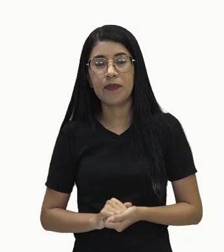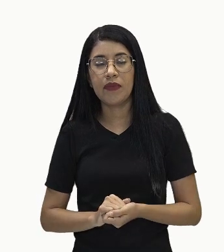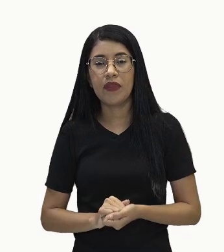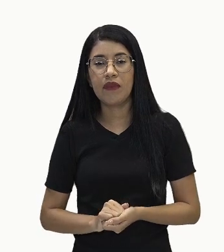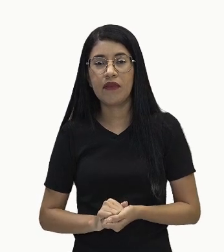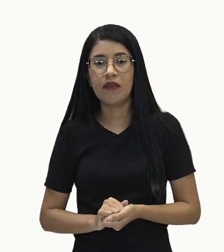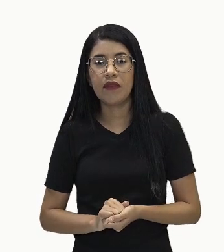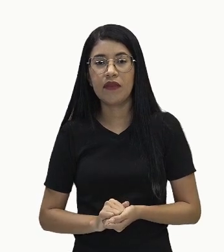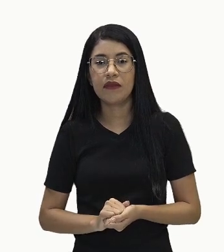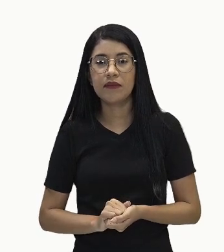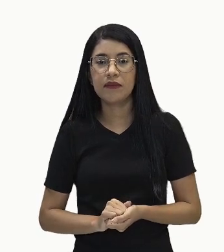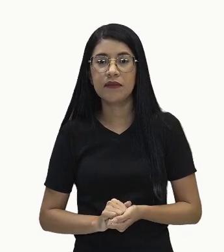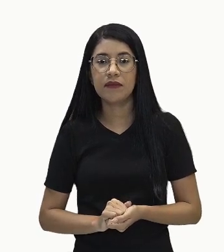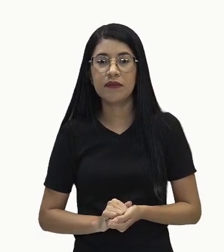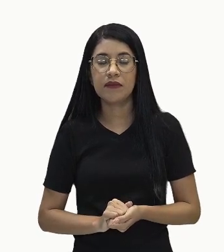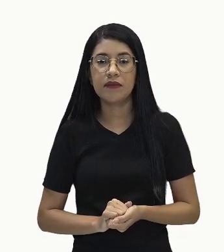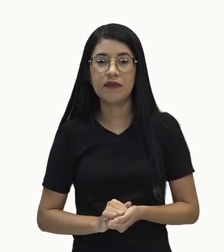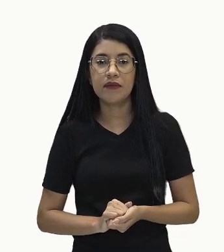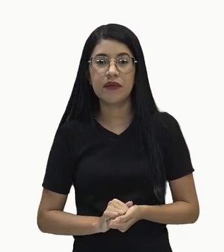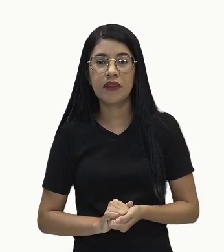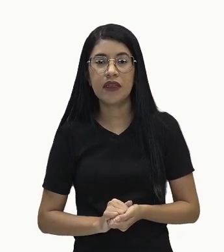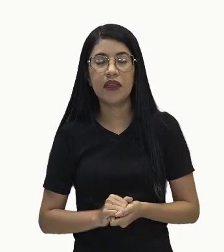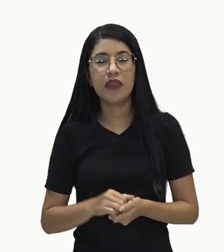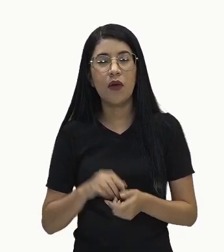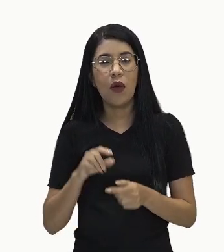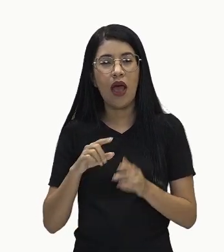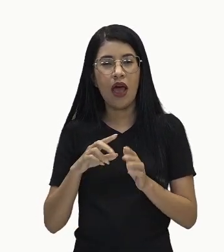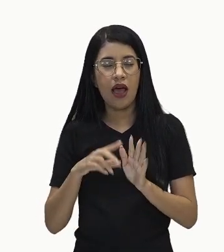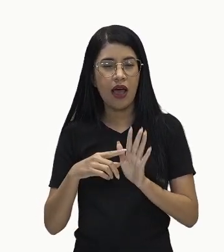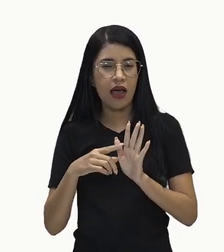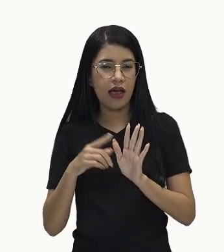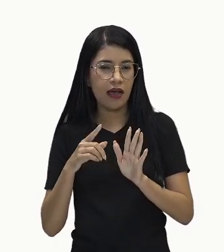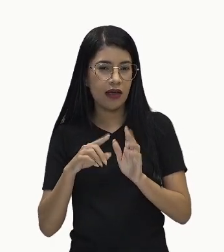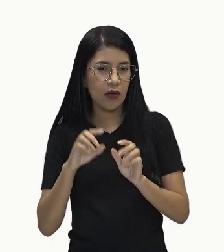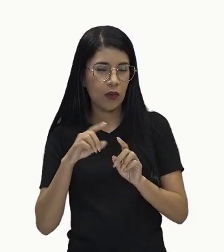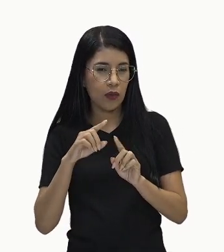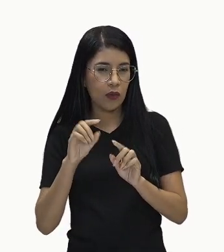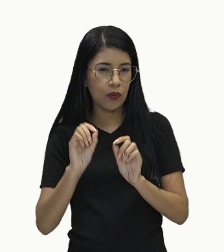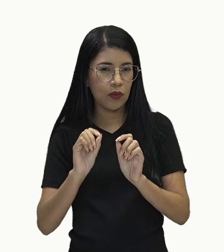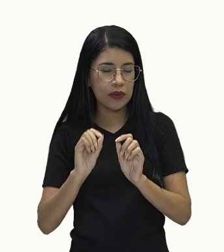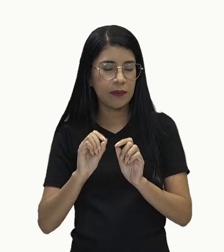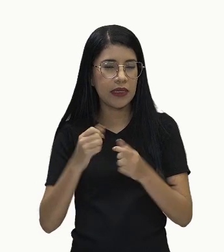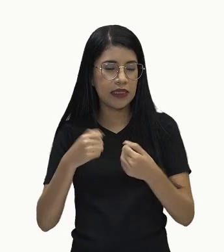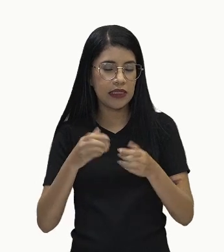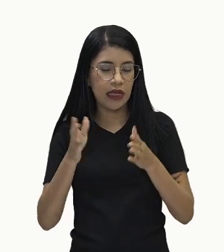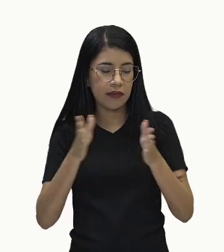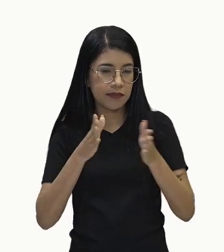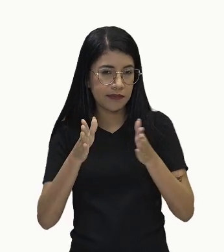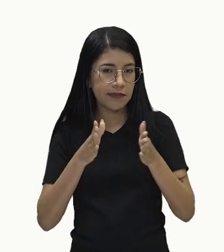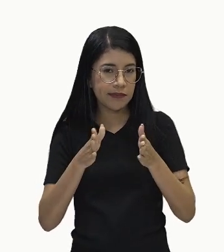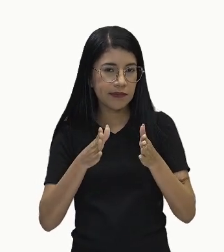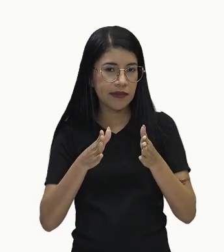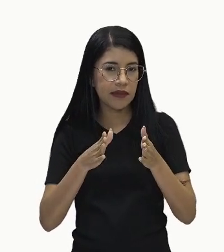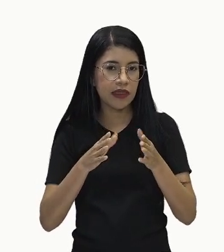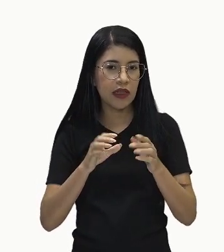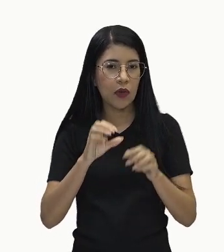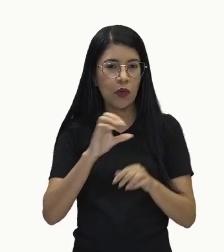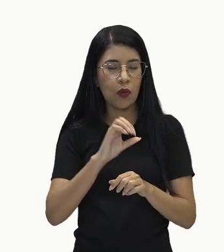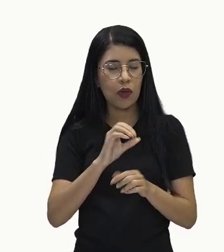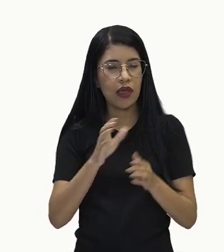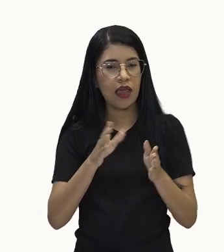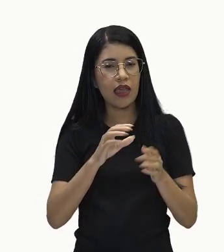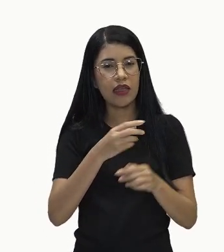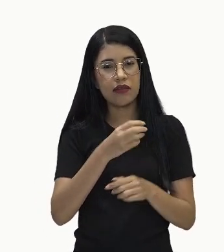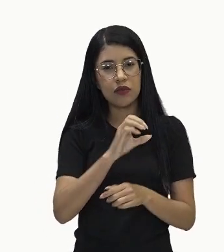alta. Então, para que seja considerado extremamente baixa, né, o nosso θ lá tem